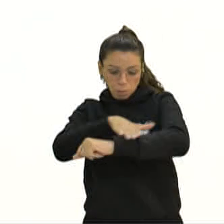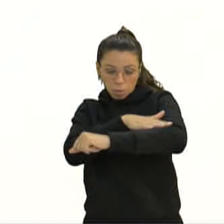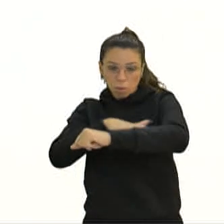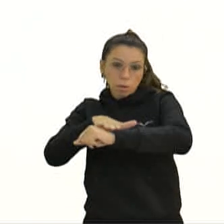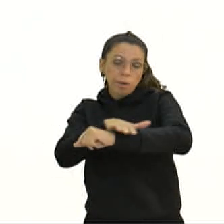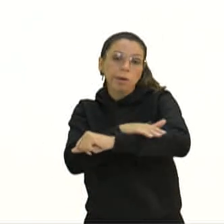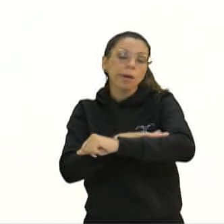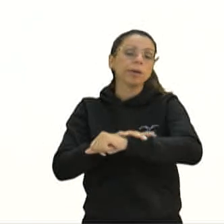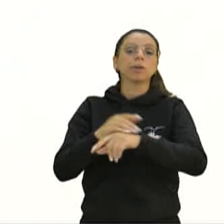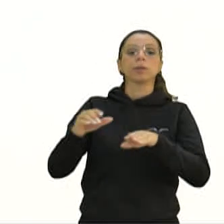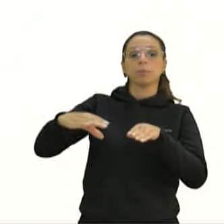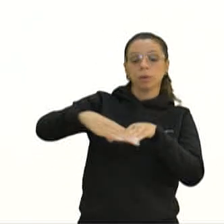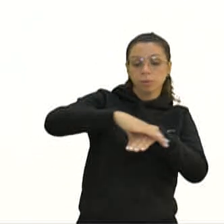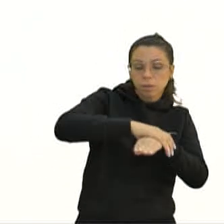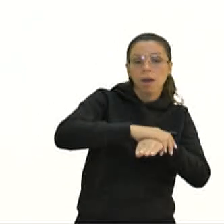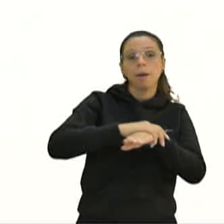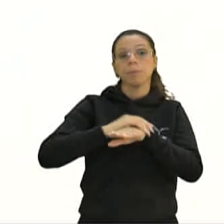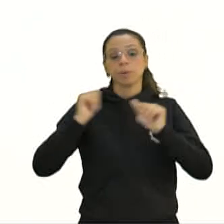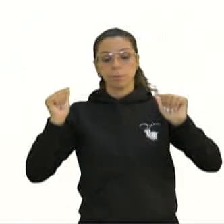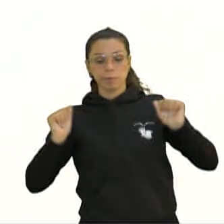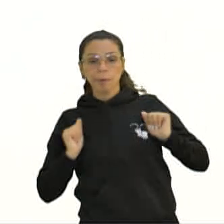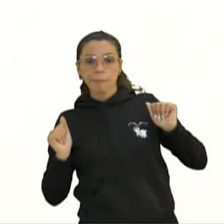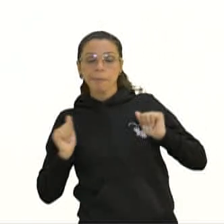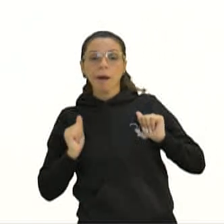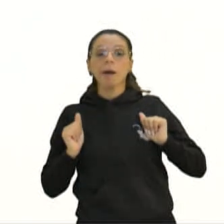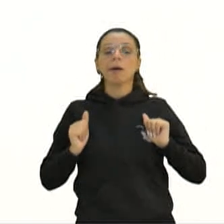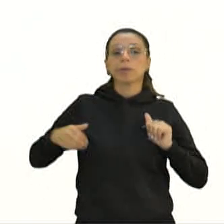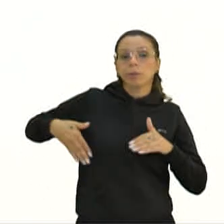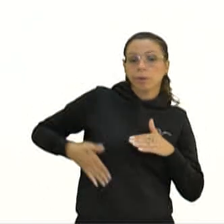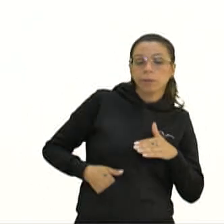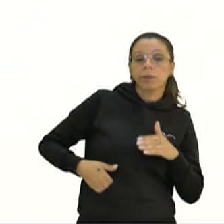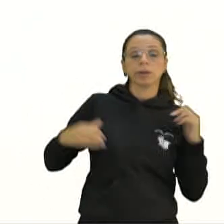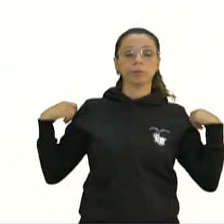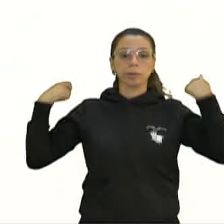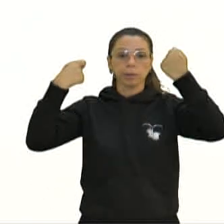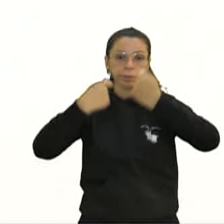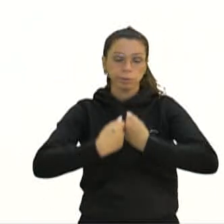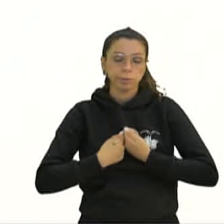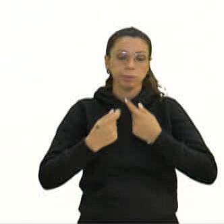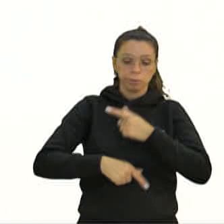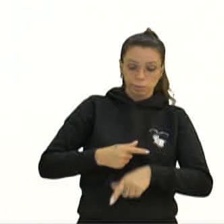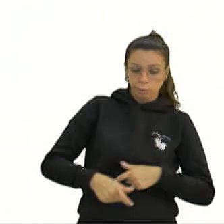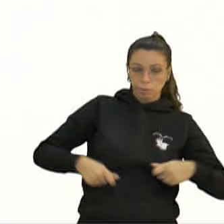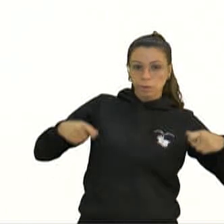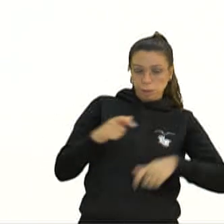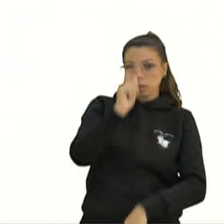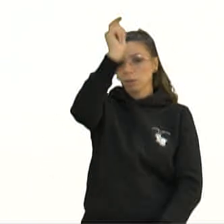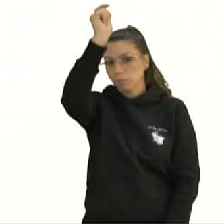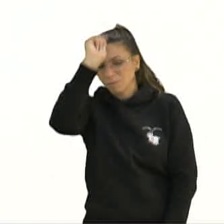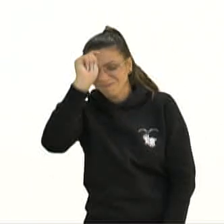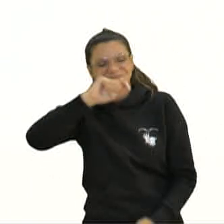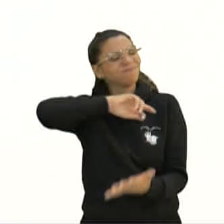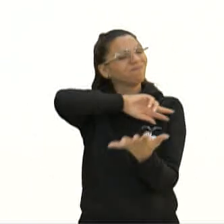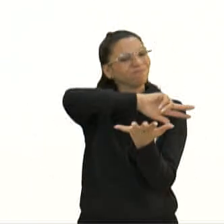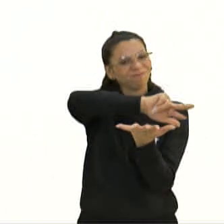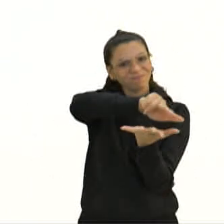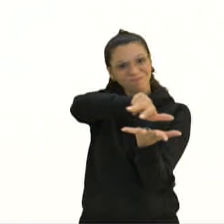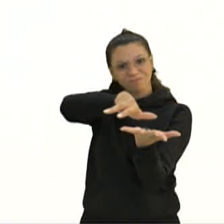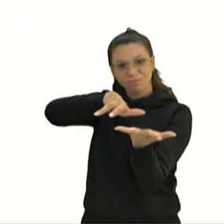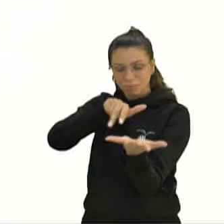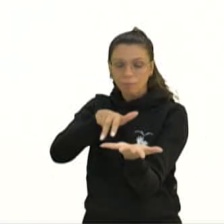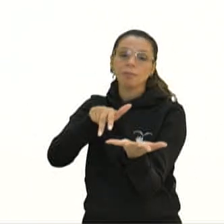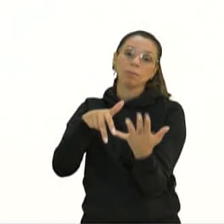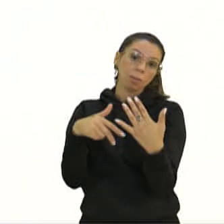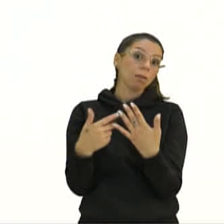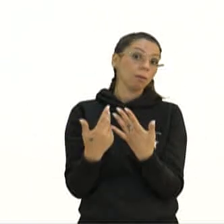lã, sapatos, bolsas, carteiras, casacos, cintos, chapéus, entre outros utensílios.